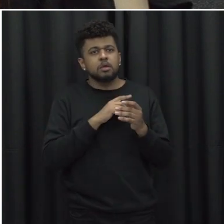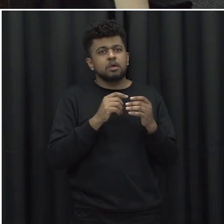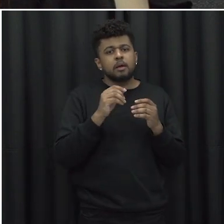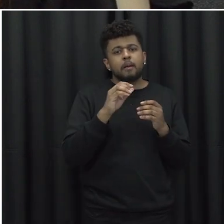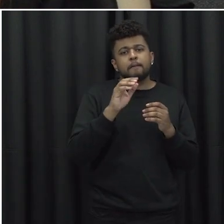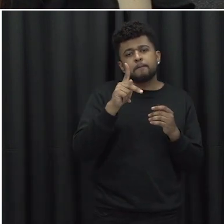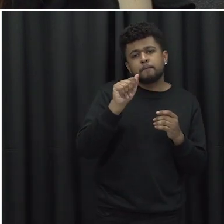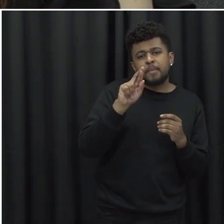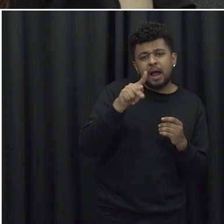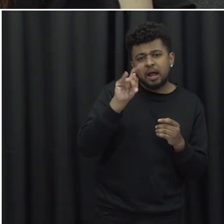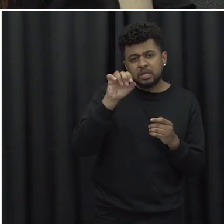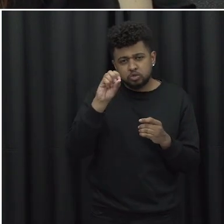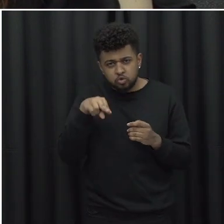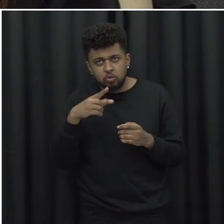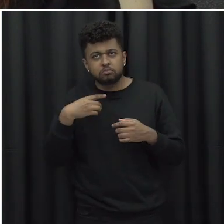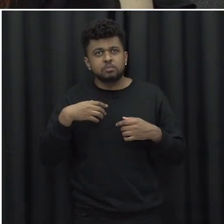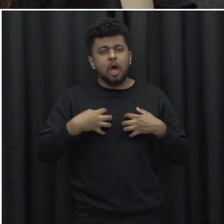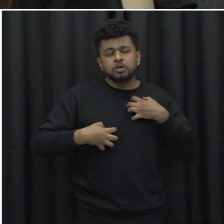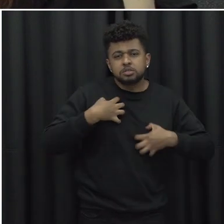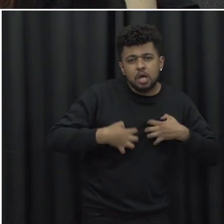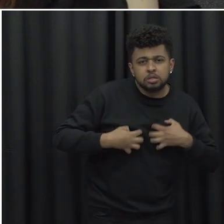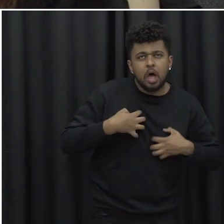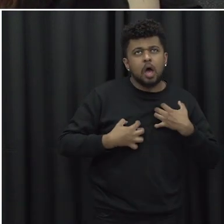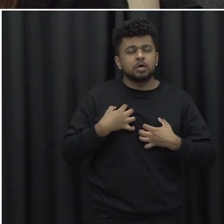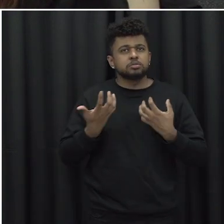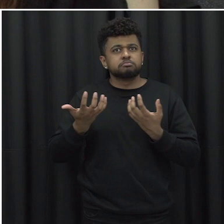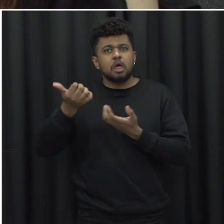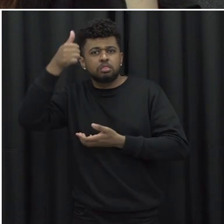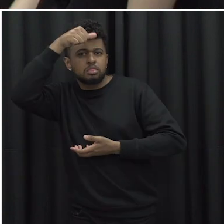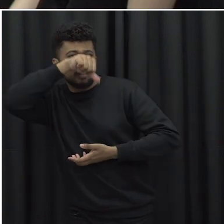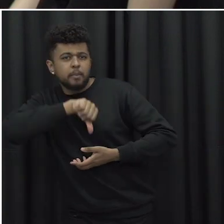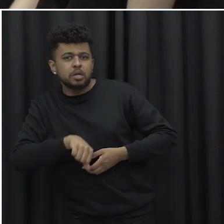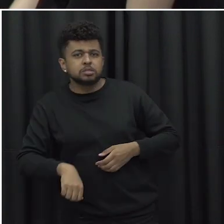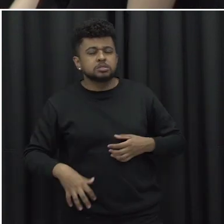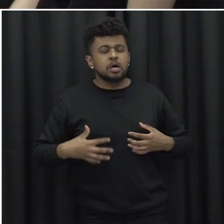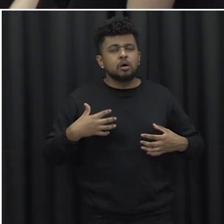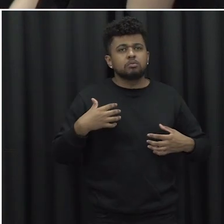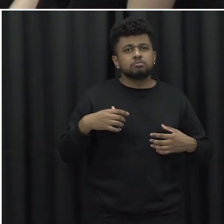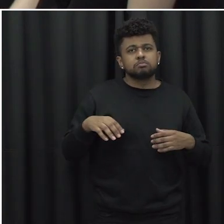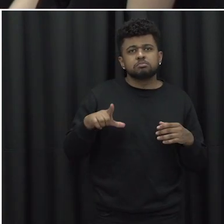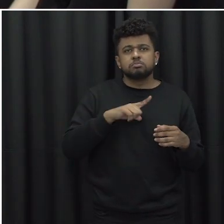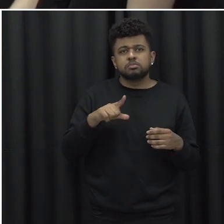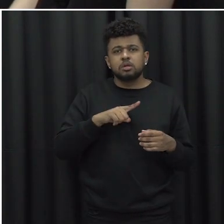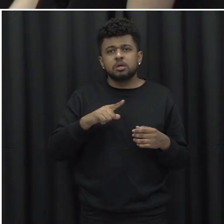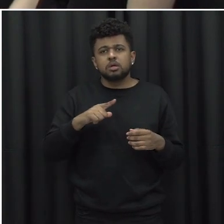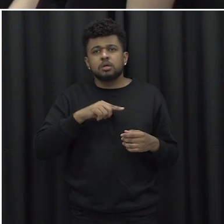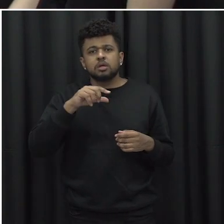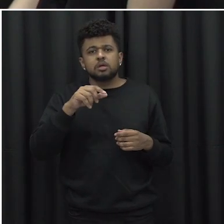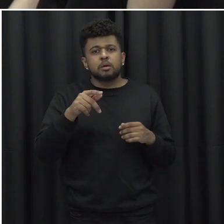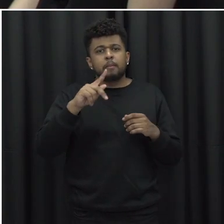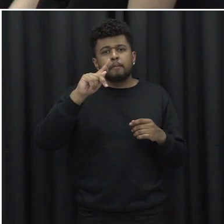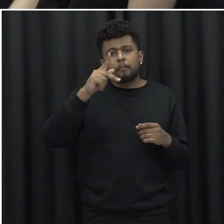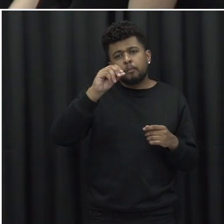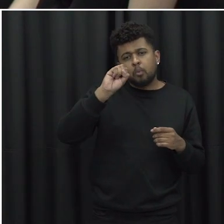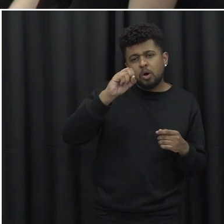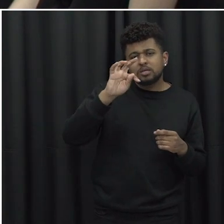Parkinson, a ansiedade, questões relacionadas com depressão, transtorno do estresse pós-traumático. Hoje